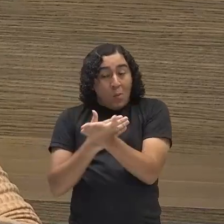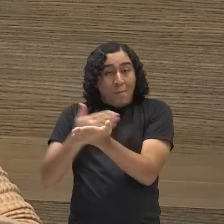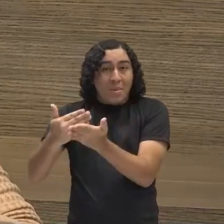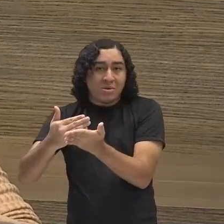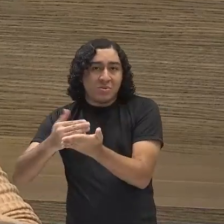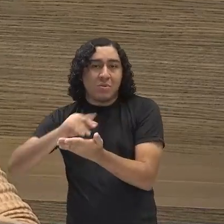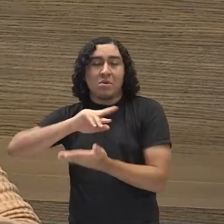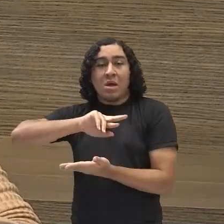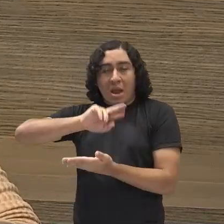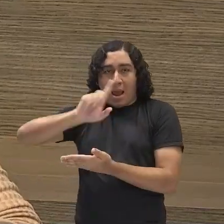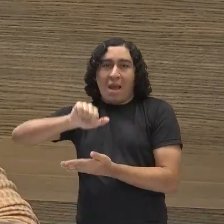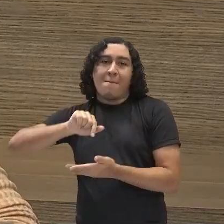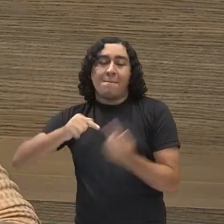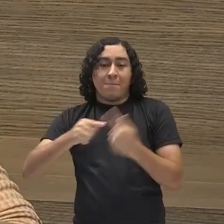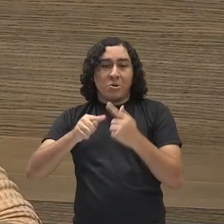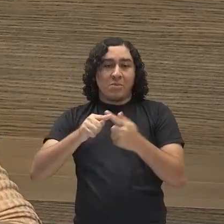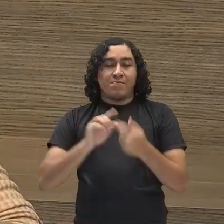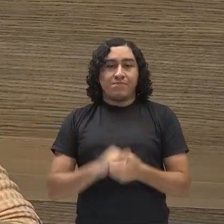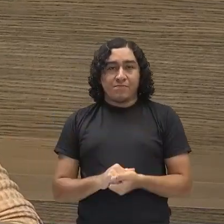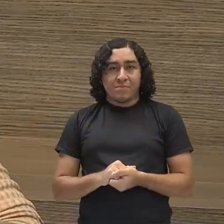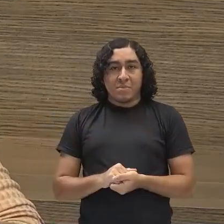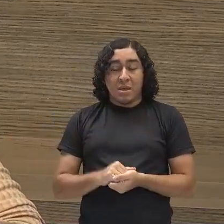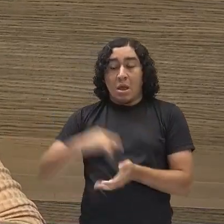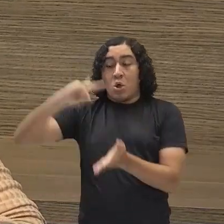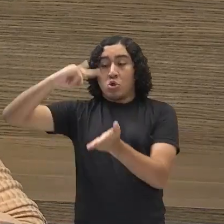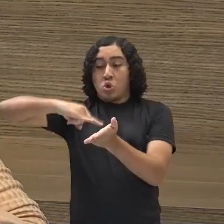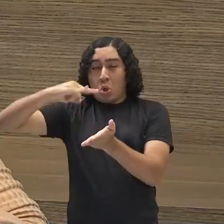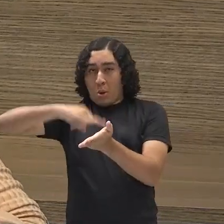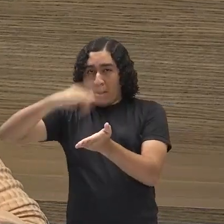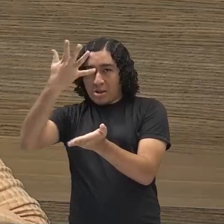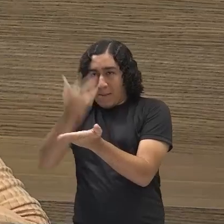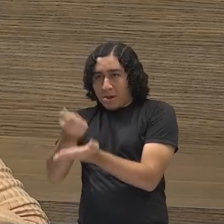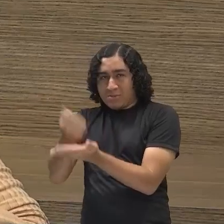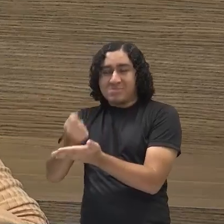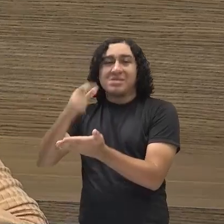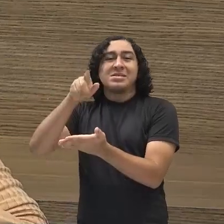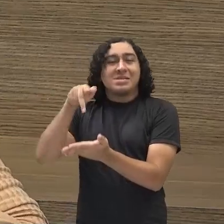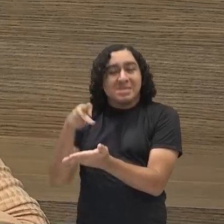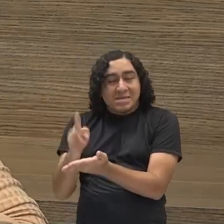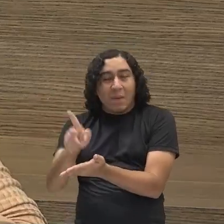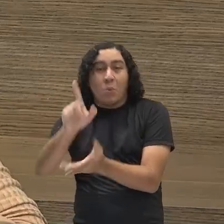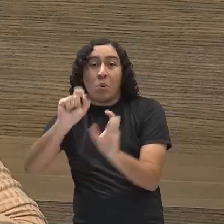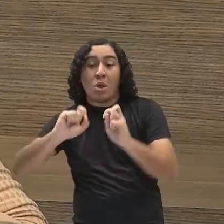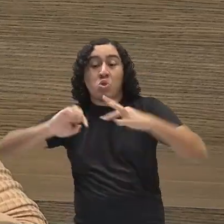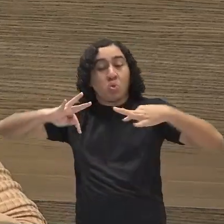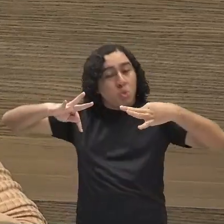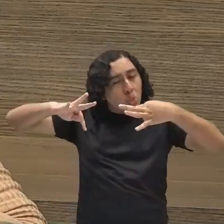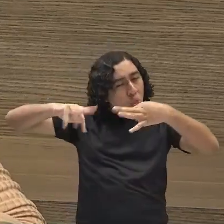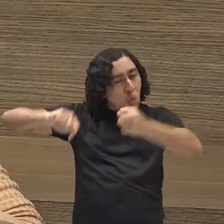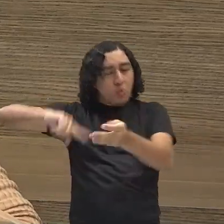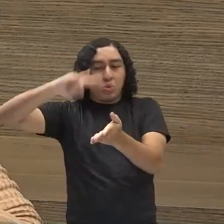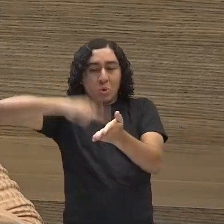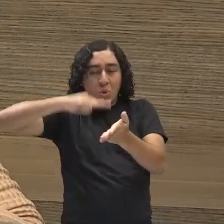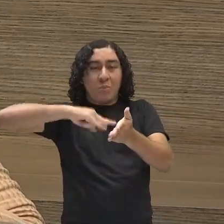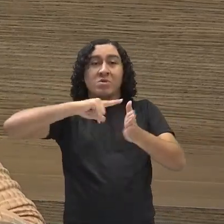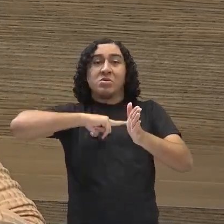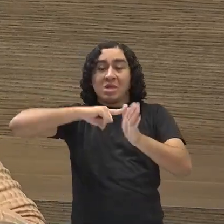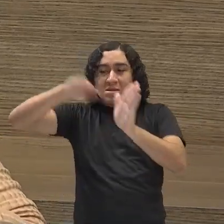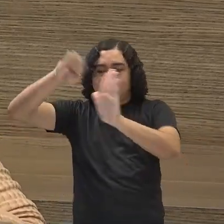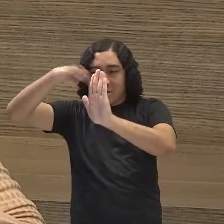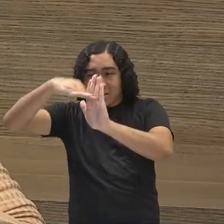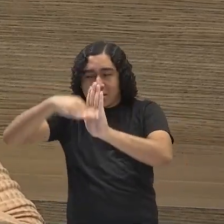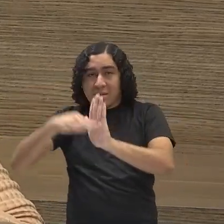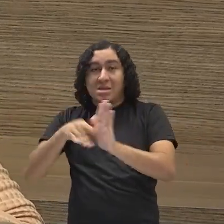de iniciar, que perderam aquele primeiro recebimento, a gente vai mudar todo o nosso roteiro. A gente tem horário para